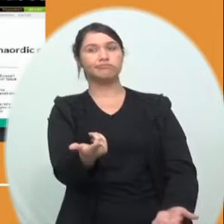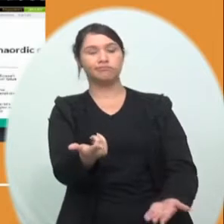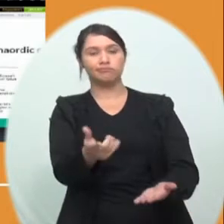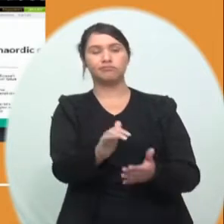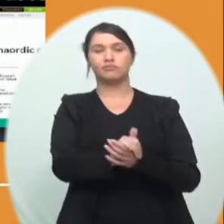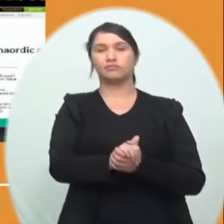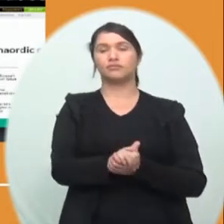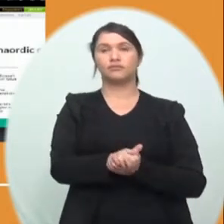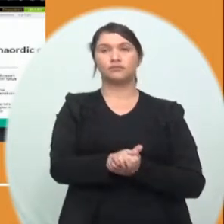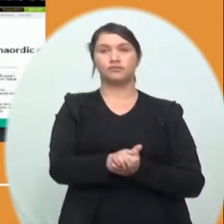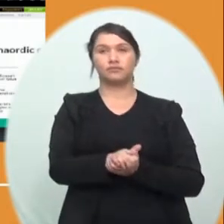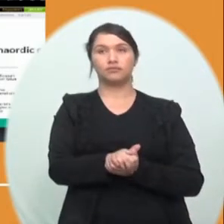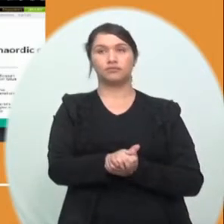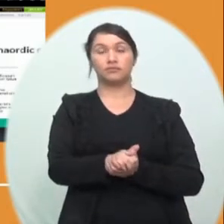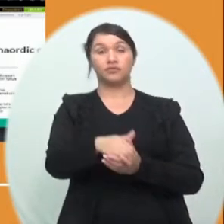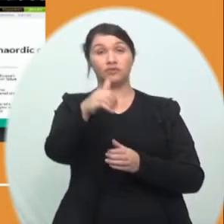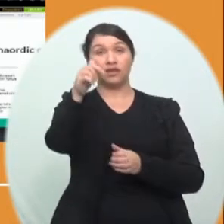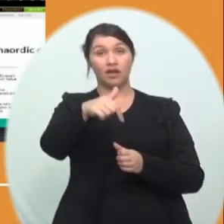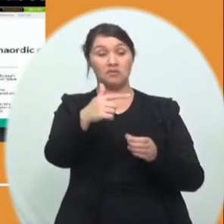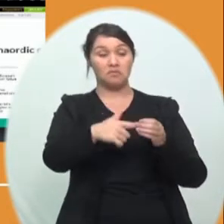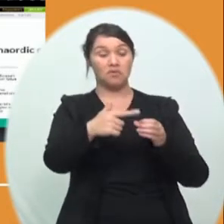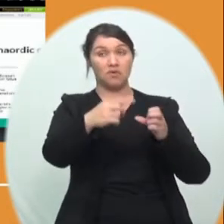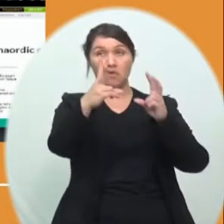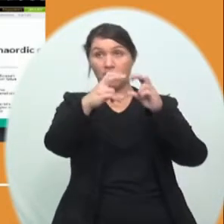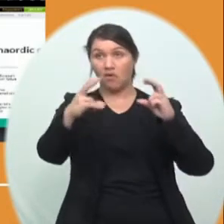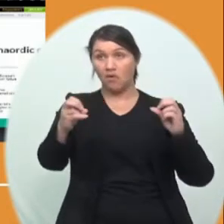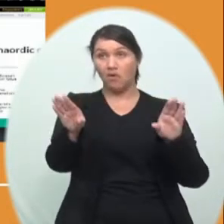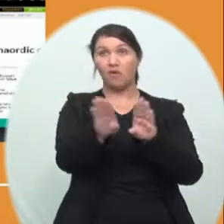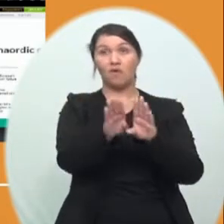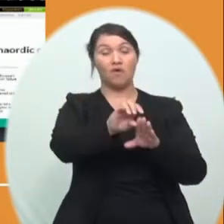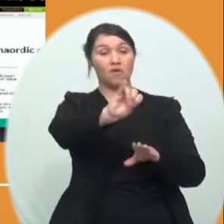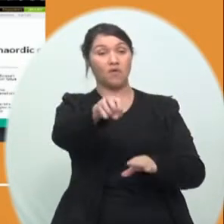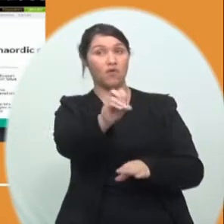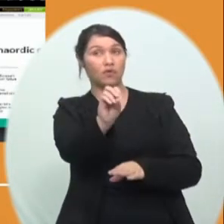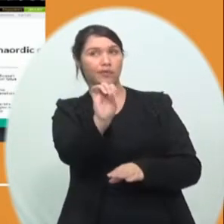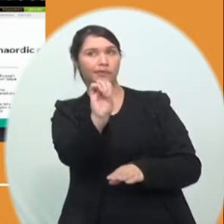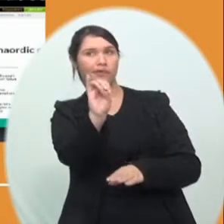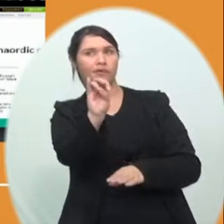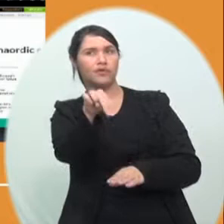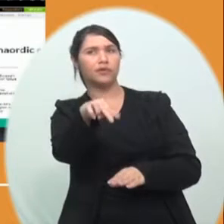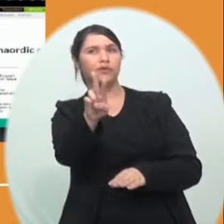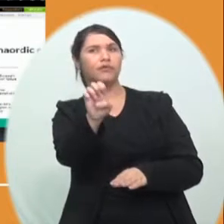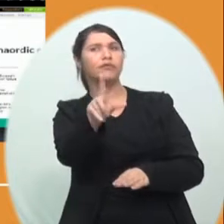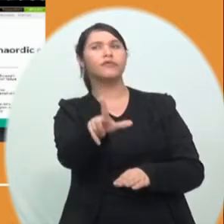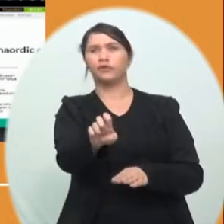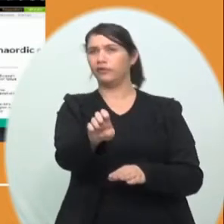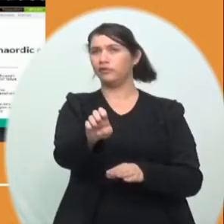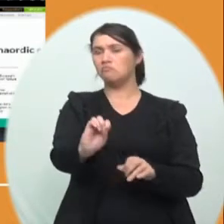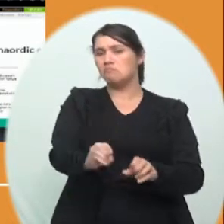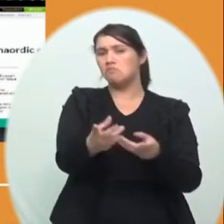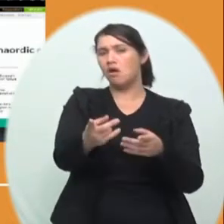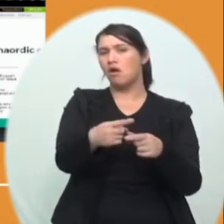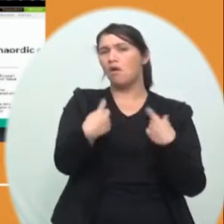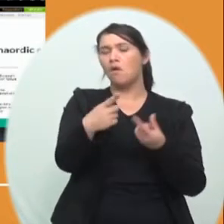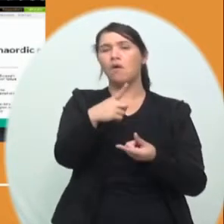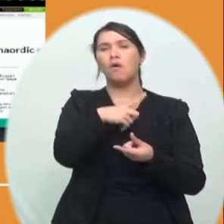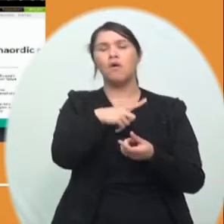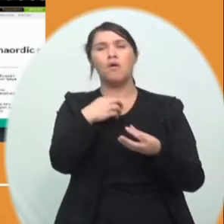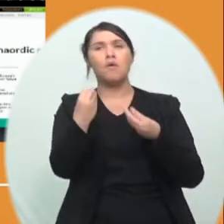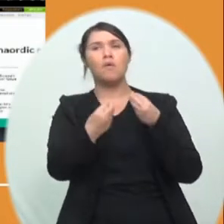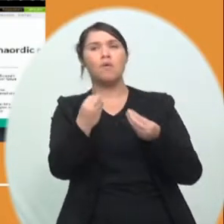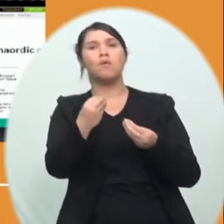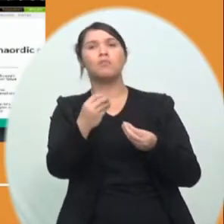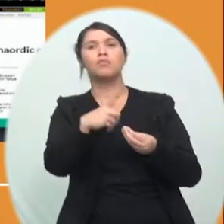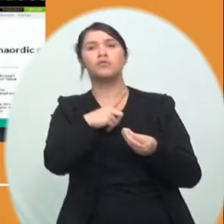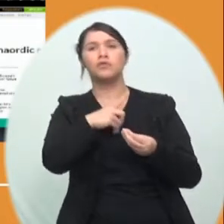esse dinheiro. Gente aqui de Florianópolis, gente de Joinville. Então nós temos condição, sim, de termos o nosso Steve Jobs.